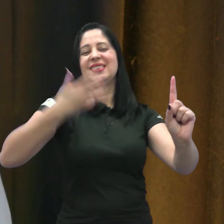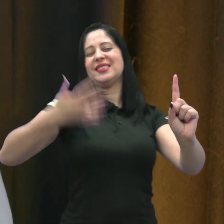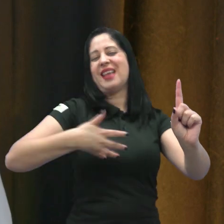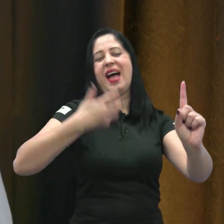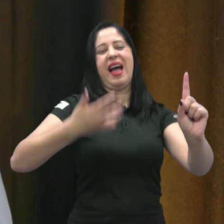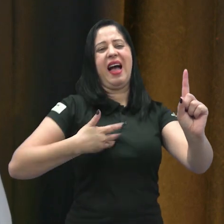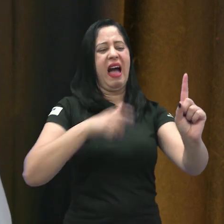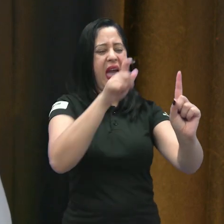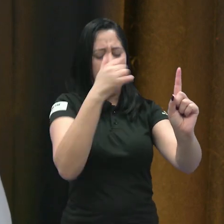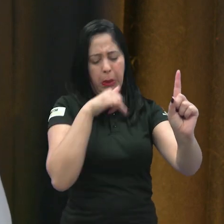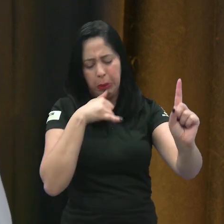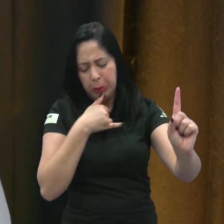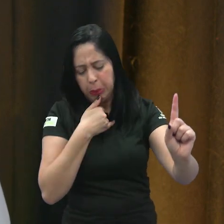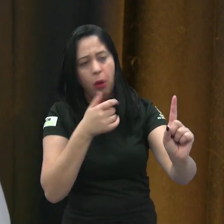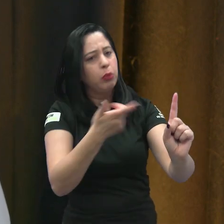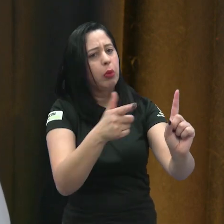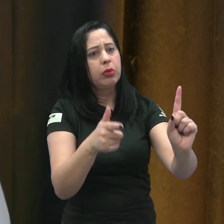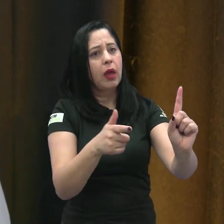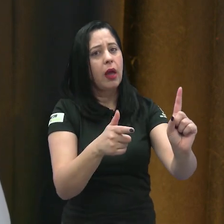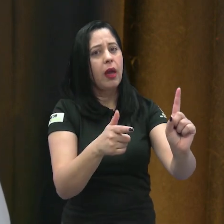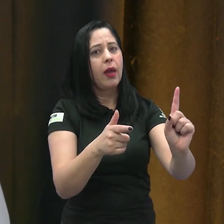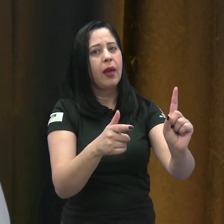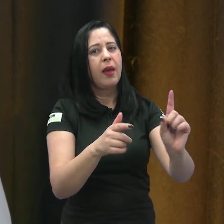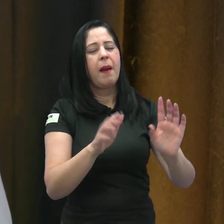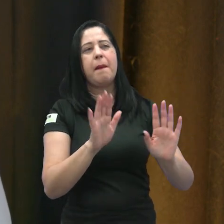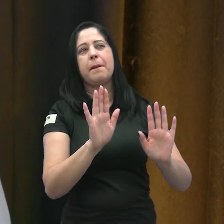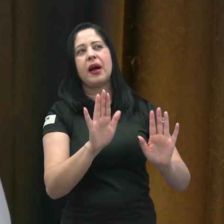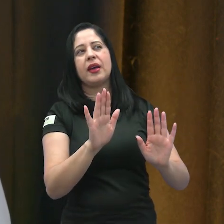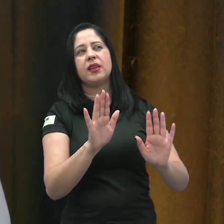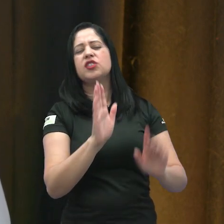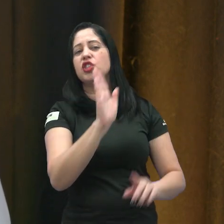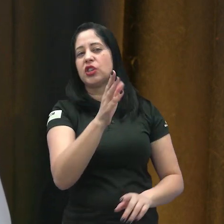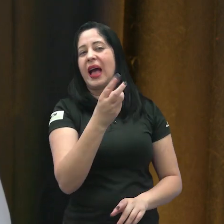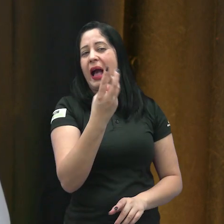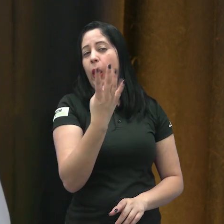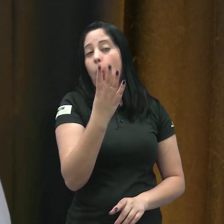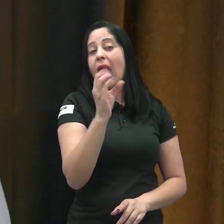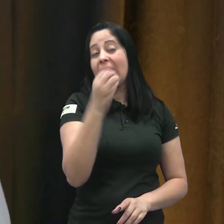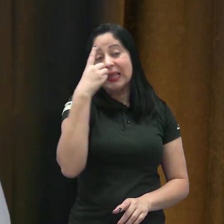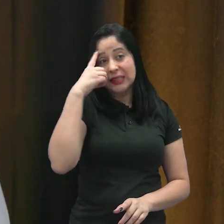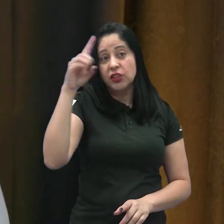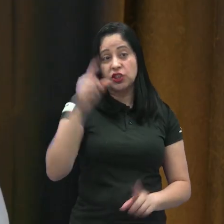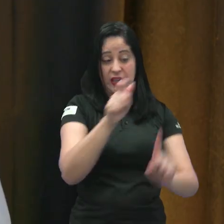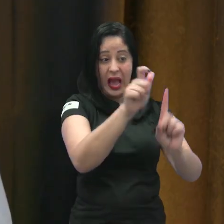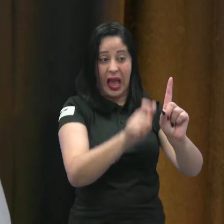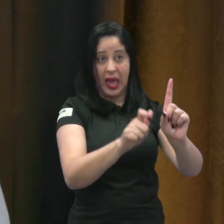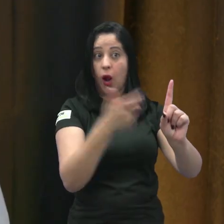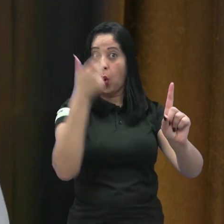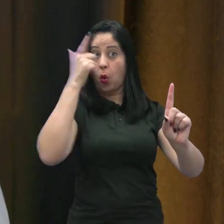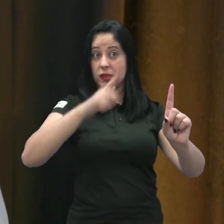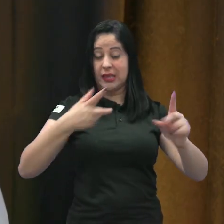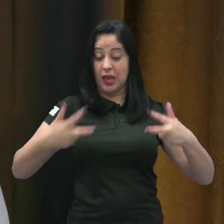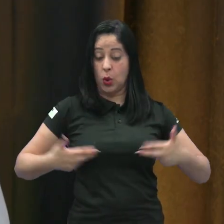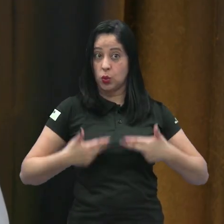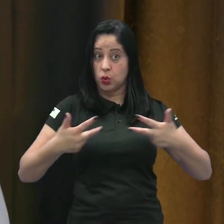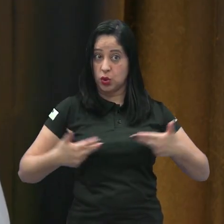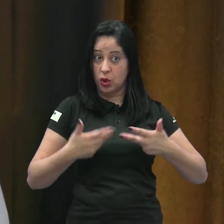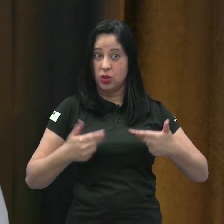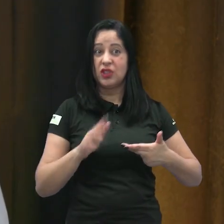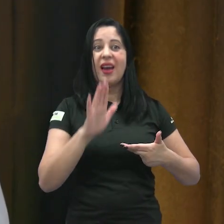muito animada, não se abate com a situação dela. Inclusive, acho que faz o quê? Uns 30, 40 dias que ela fez a